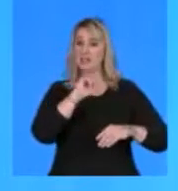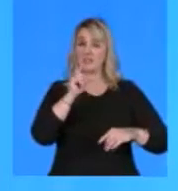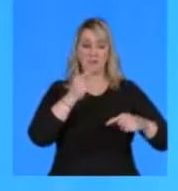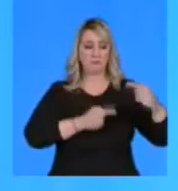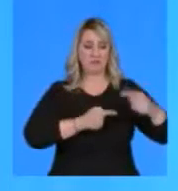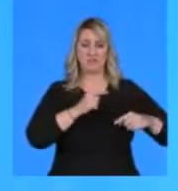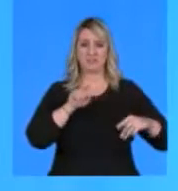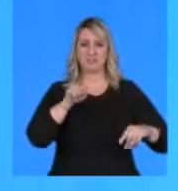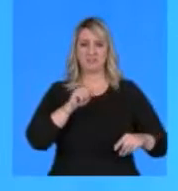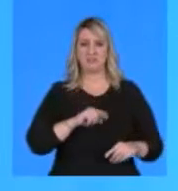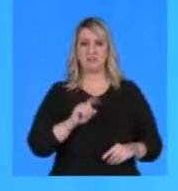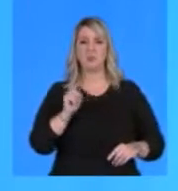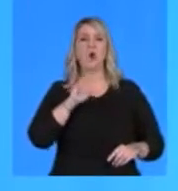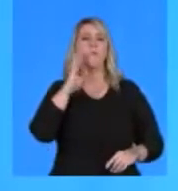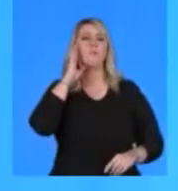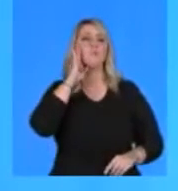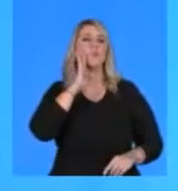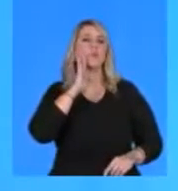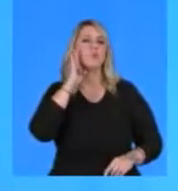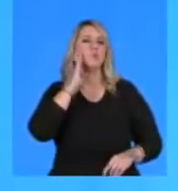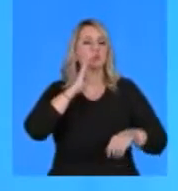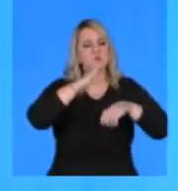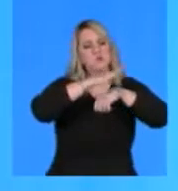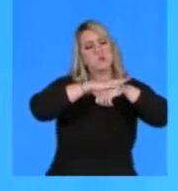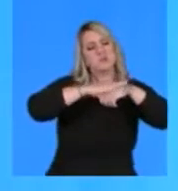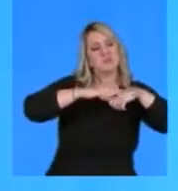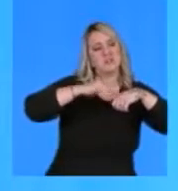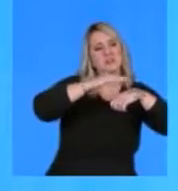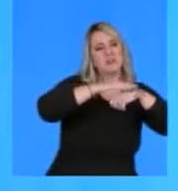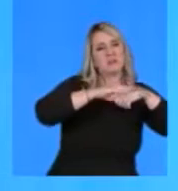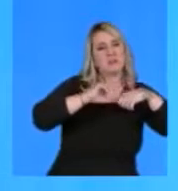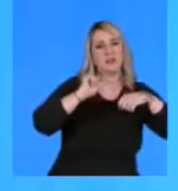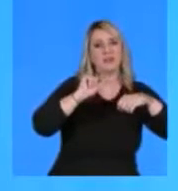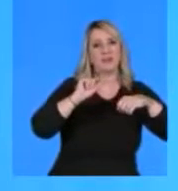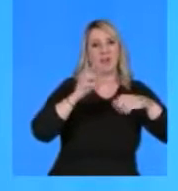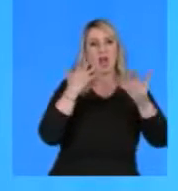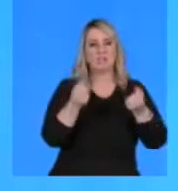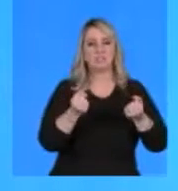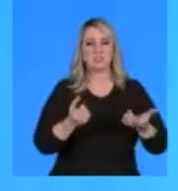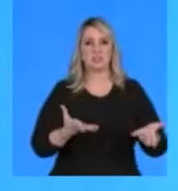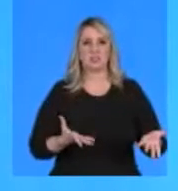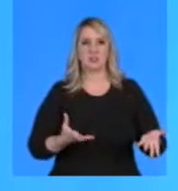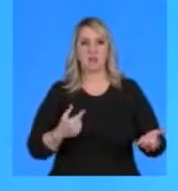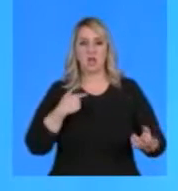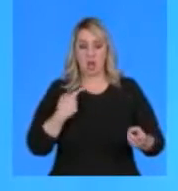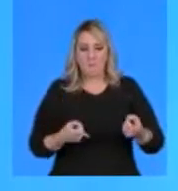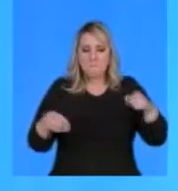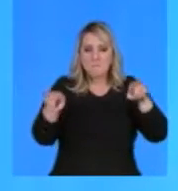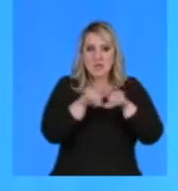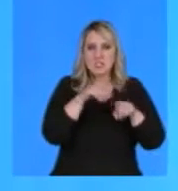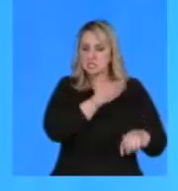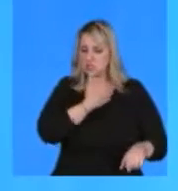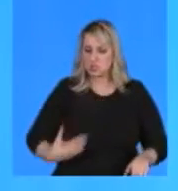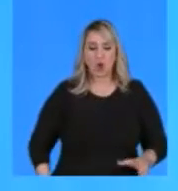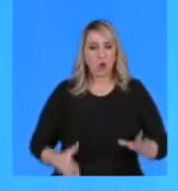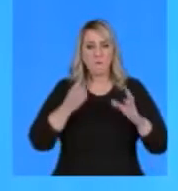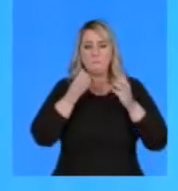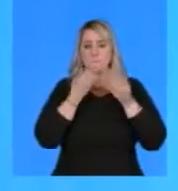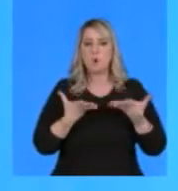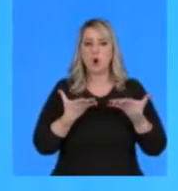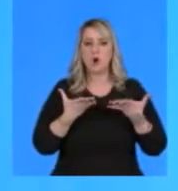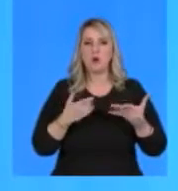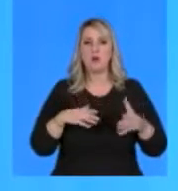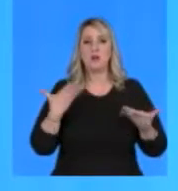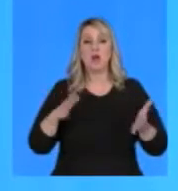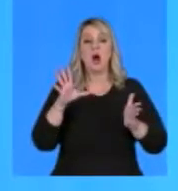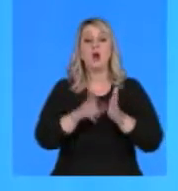isso que você está pensando é ser bonzinho e passar a mão em que se corrompeu eu fui parceiro desse governo em todas as boas atitudes mas